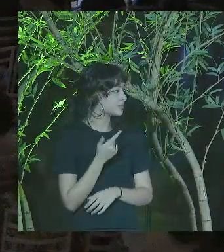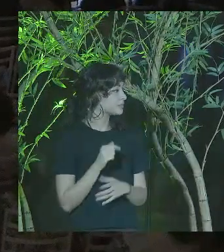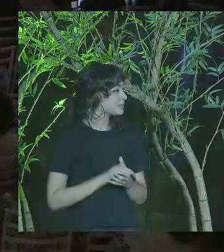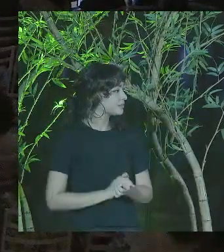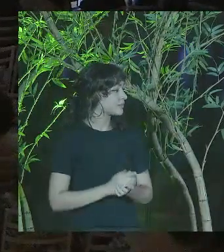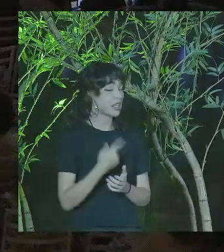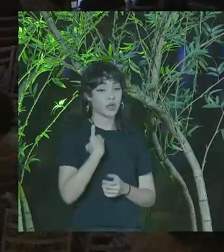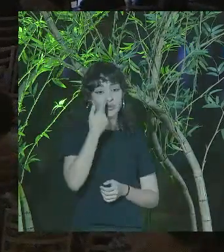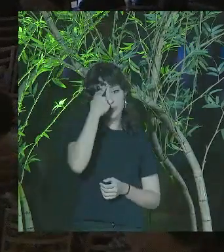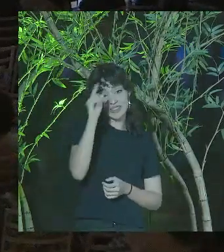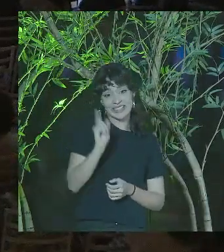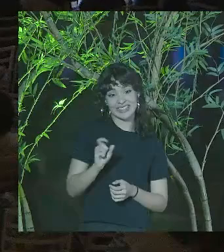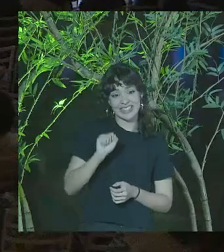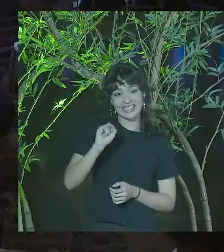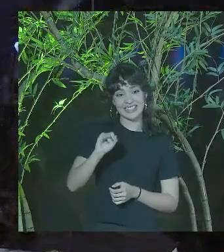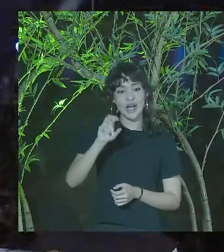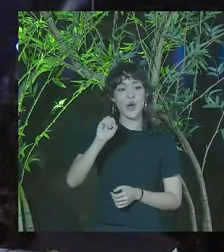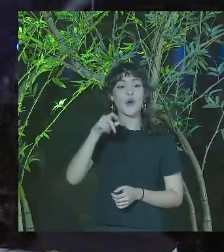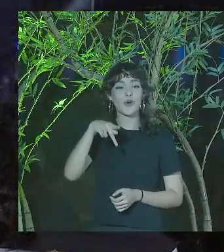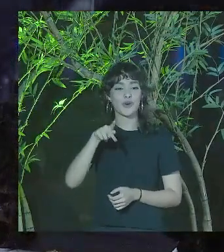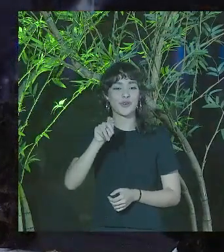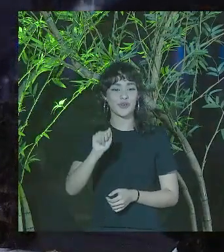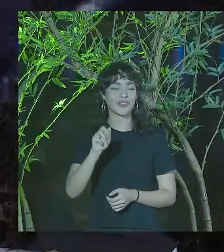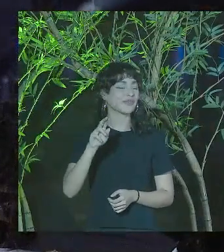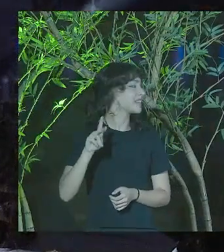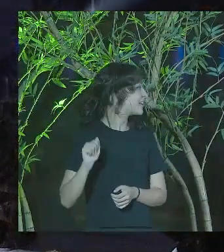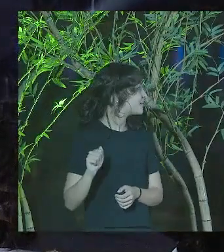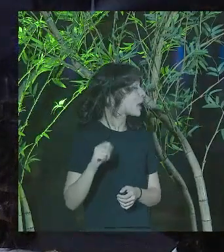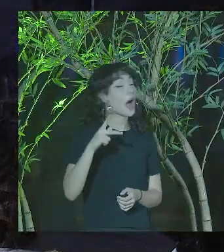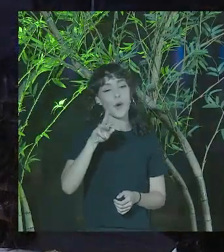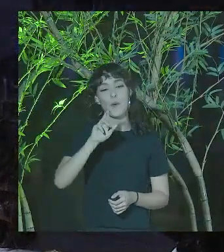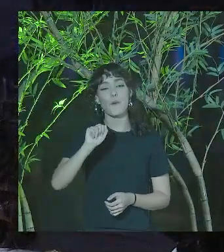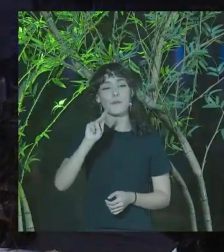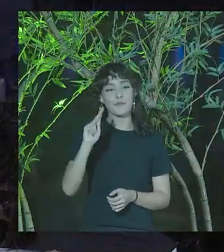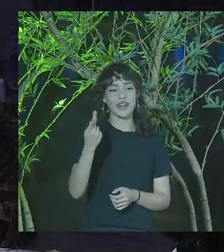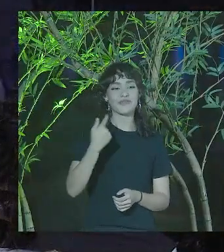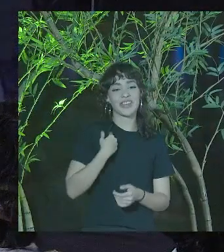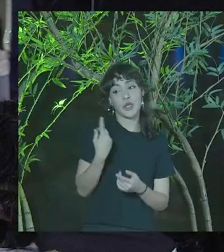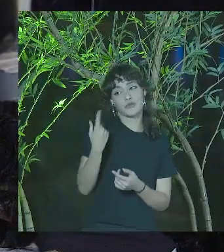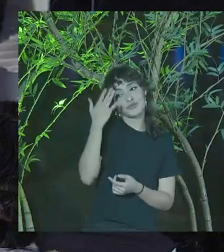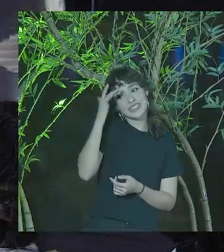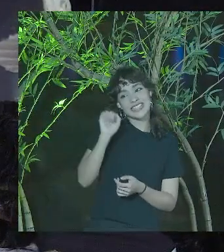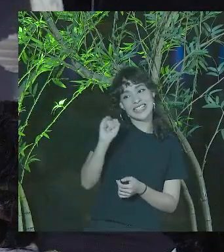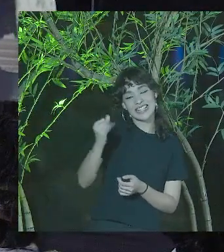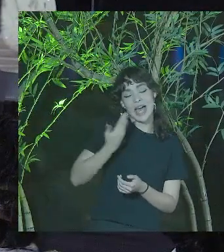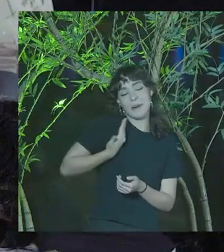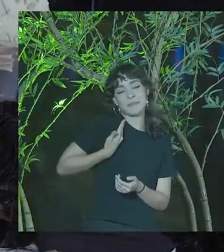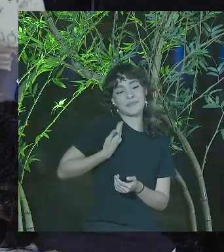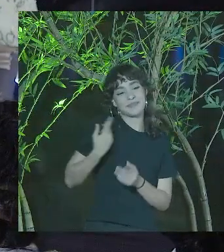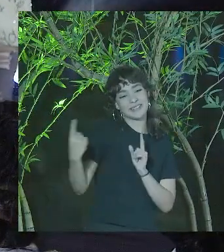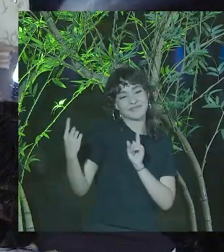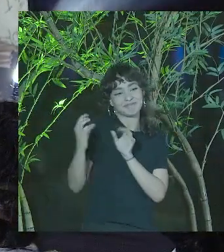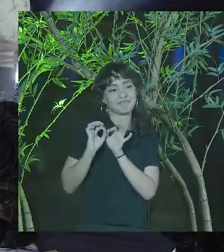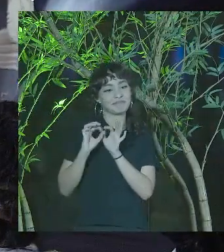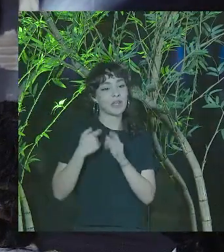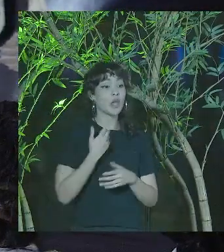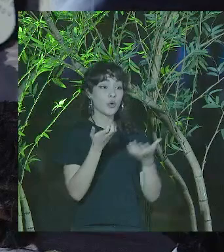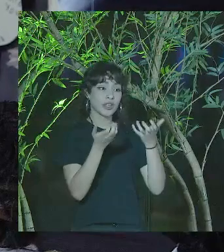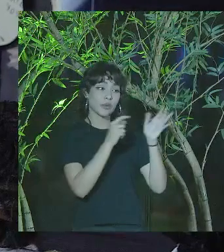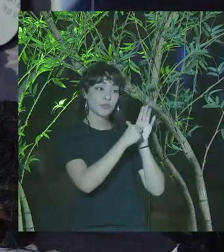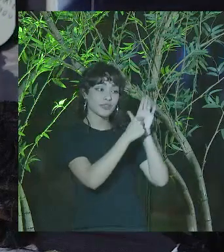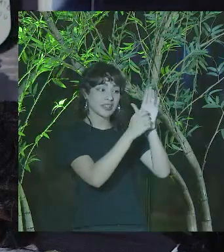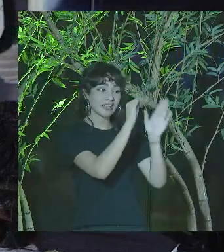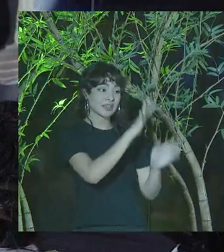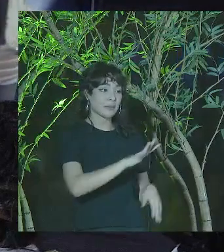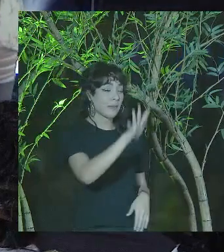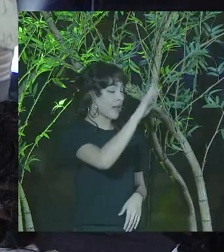sou amiga, mas para mim ela é minha amiga desse encontro que a gente tem. Eu queria começar com essa imagem antes de falar um